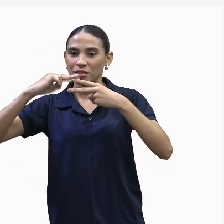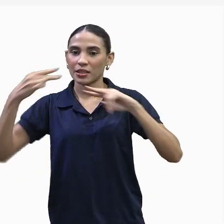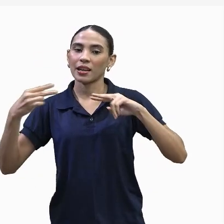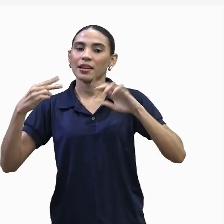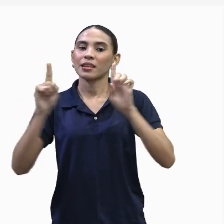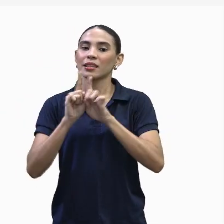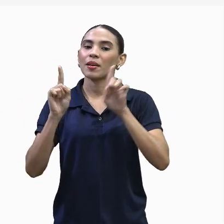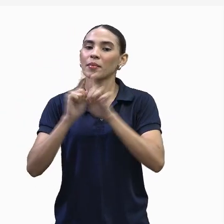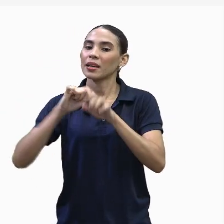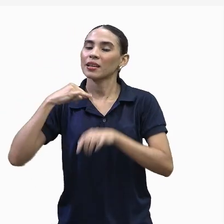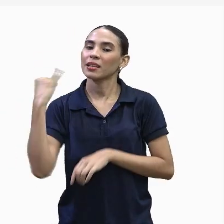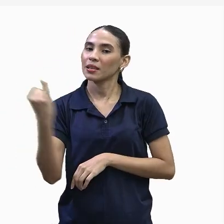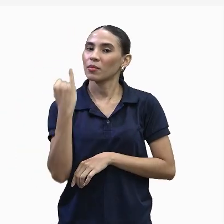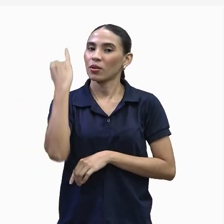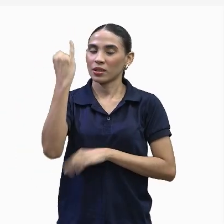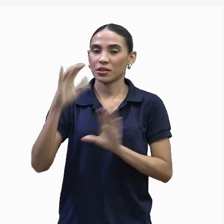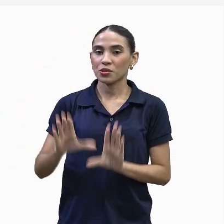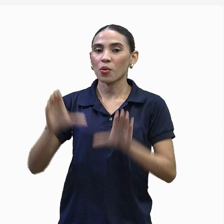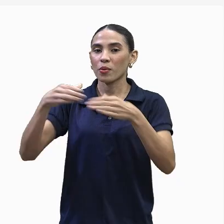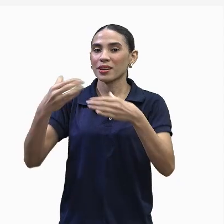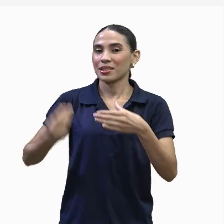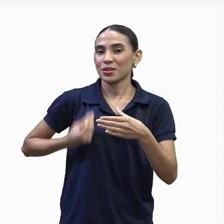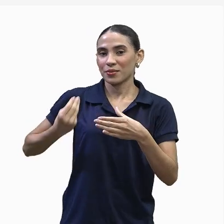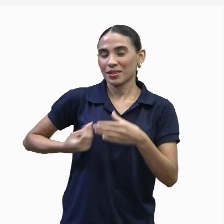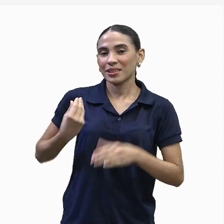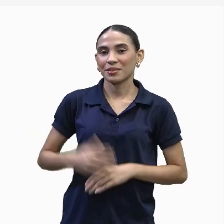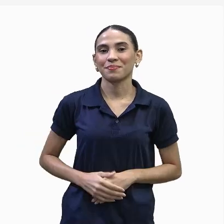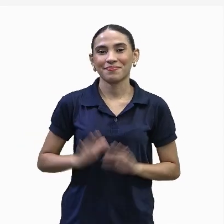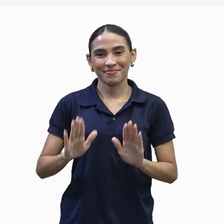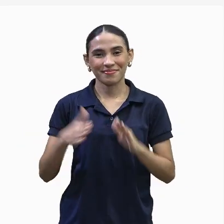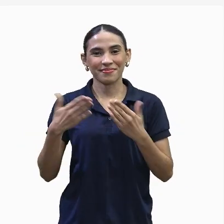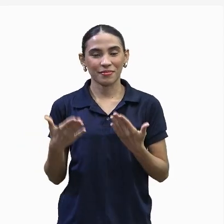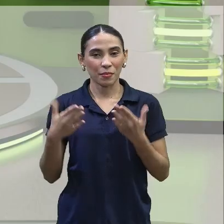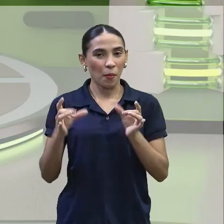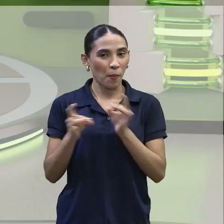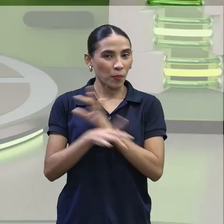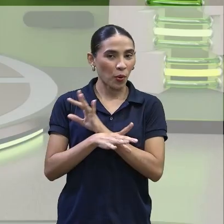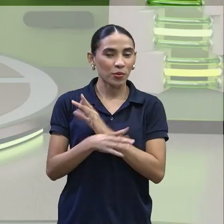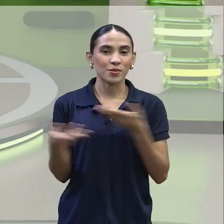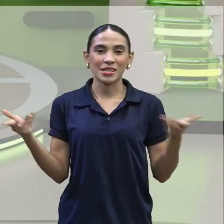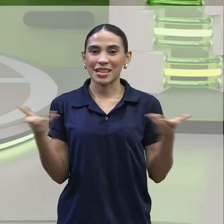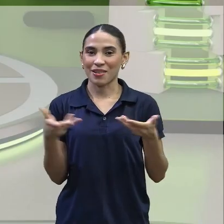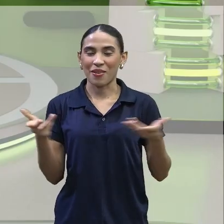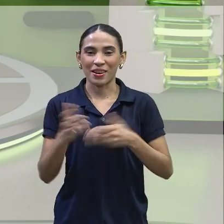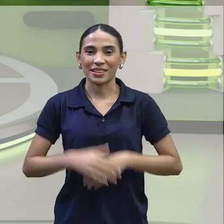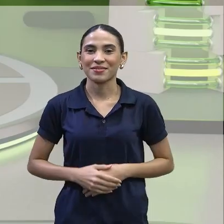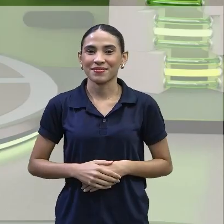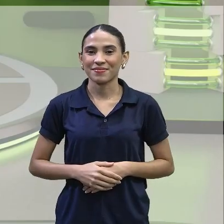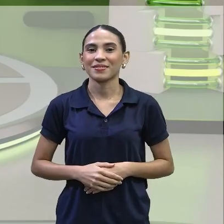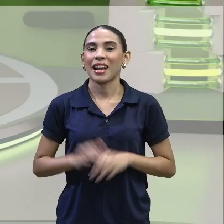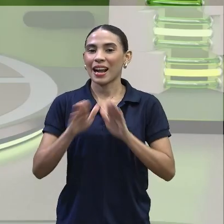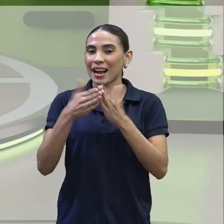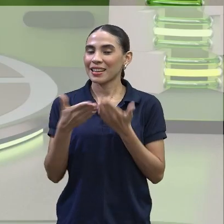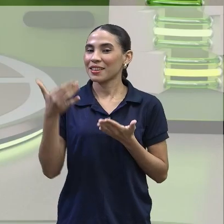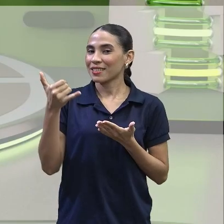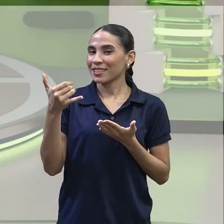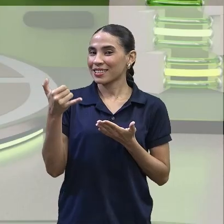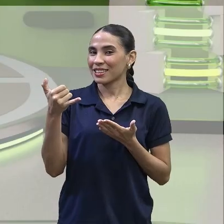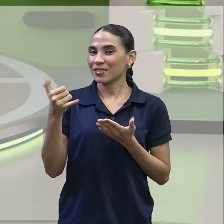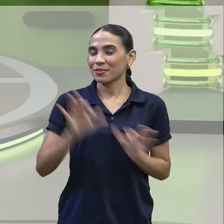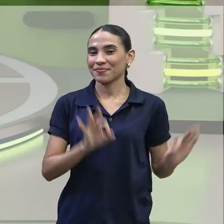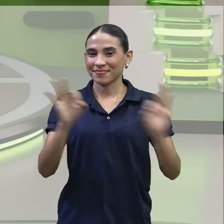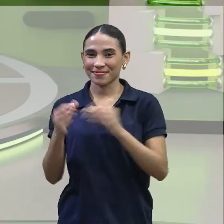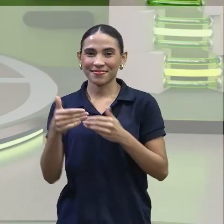sua importância para os seres vivos. Então, estejam preparados aí, com caderno e caneta na mão,